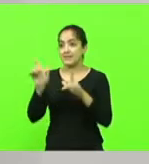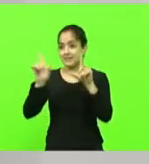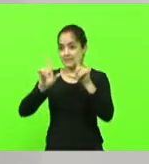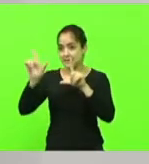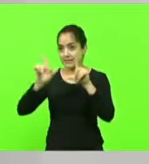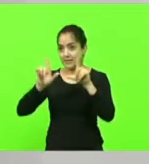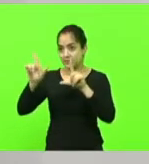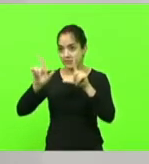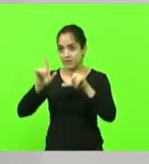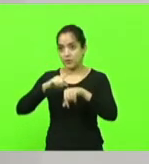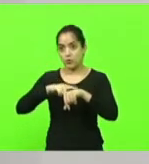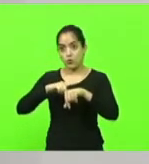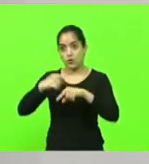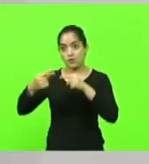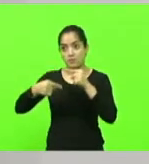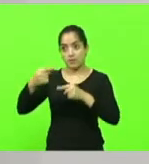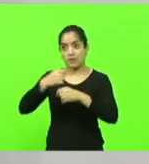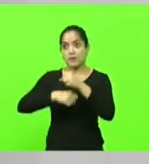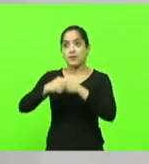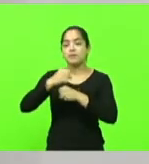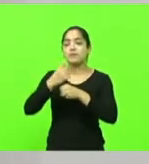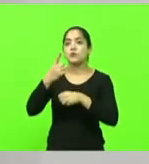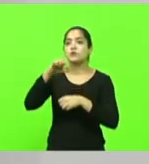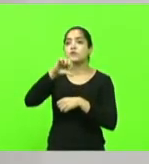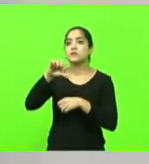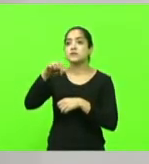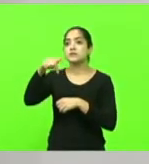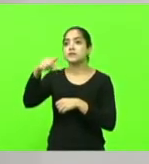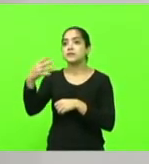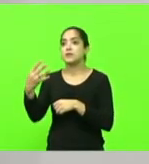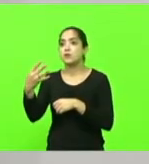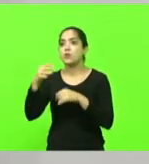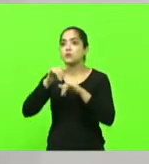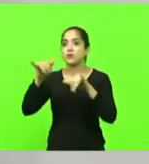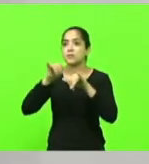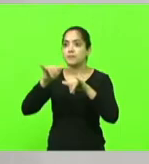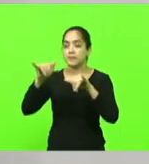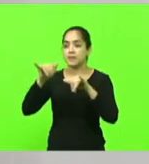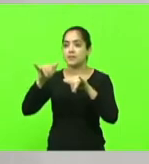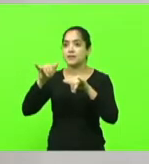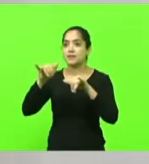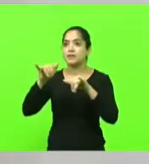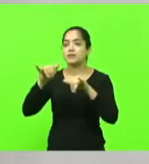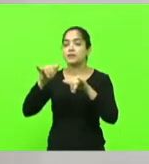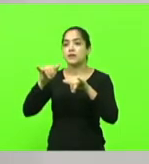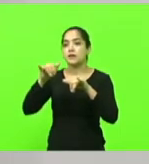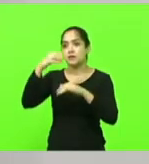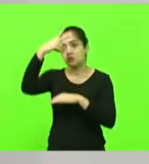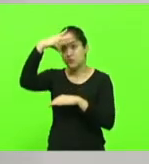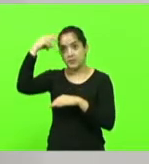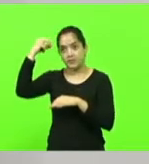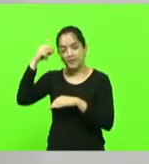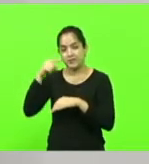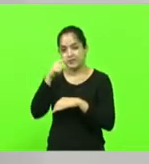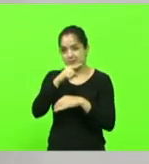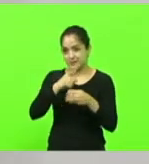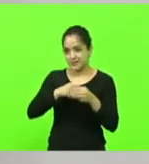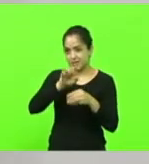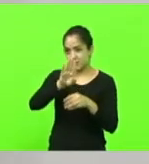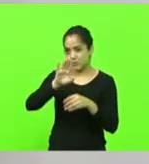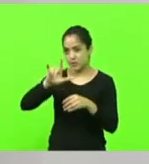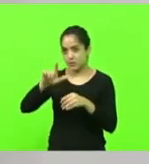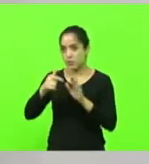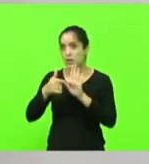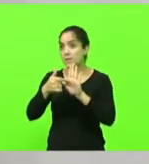no horário político, em 1974, campanha de prefeito, Ismael, lá em Blumenau, ele revela